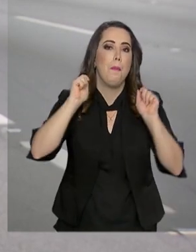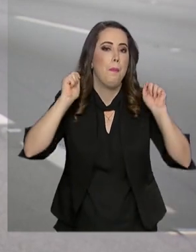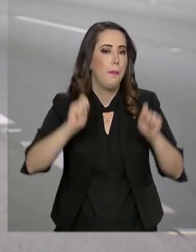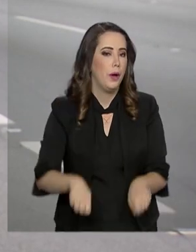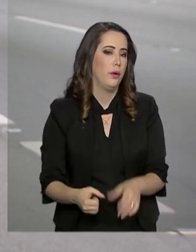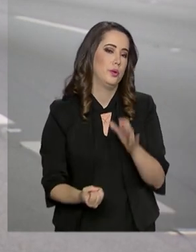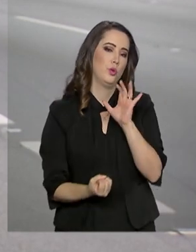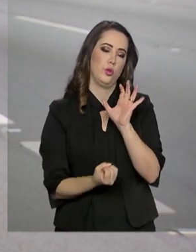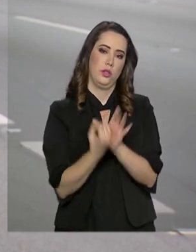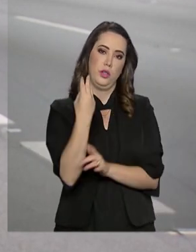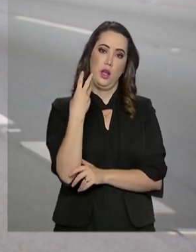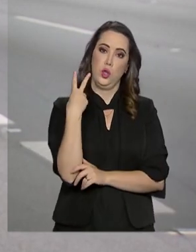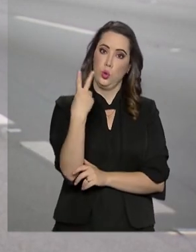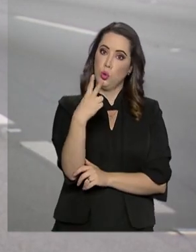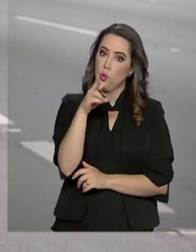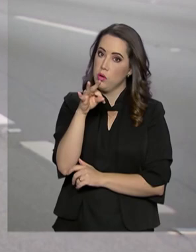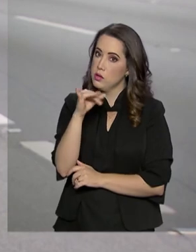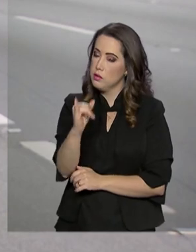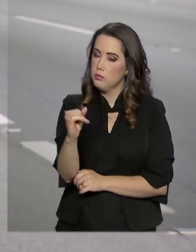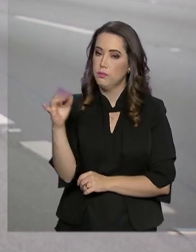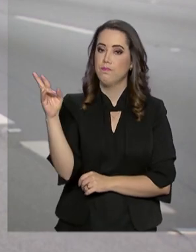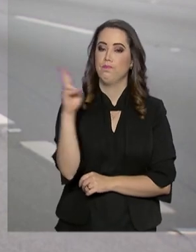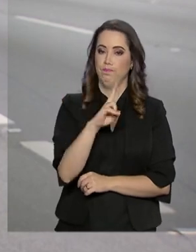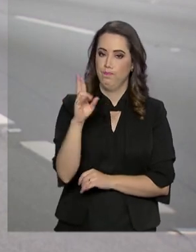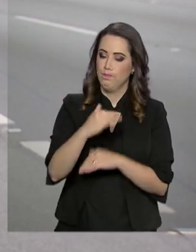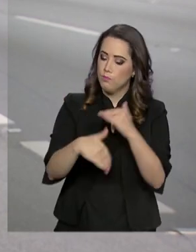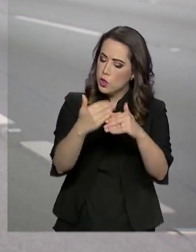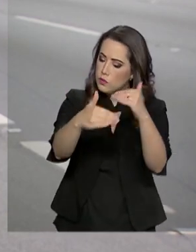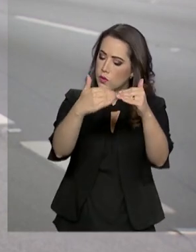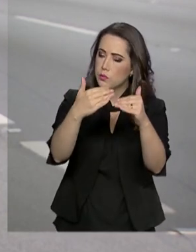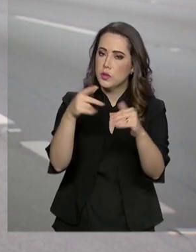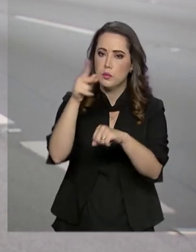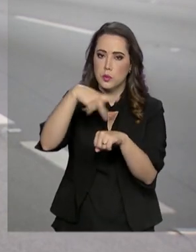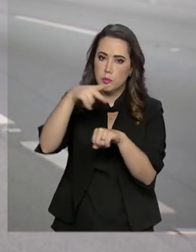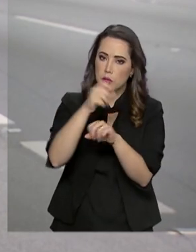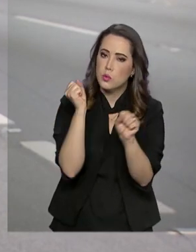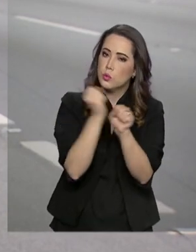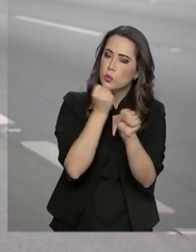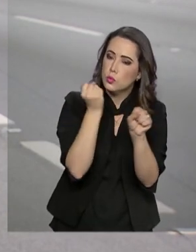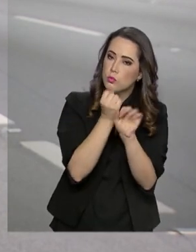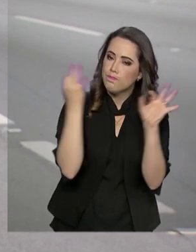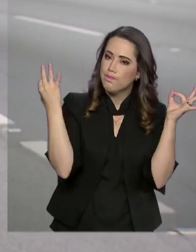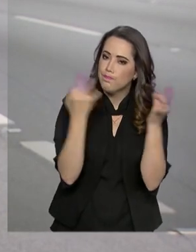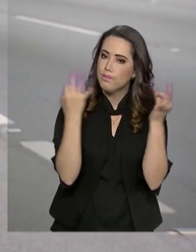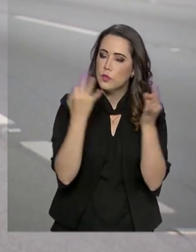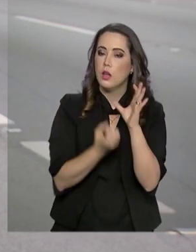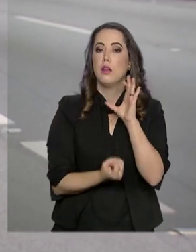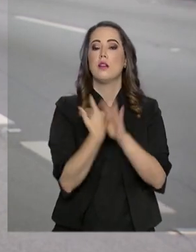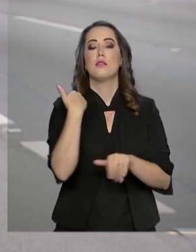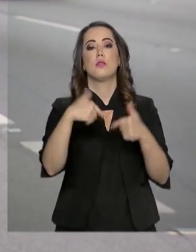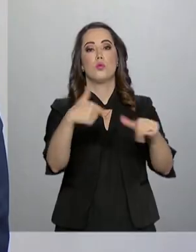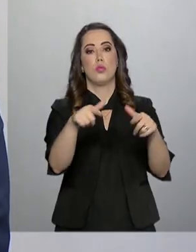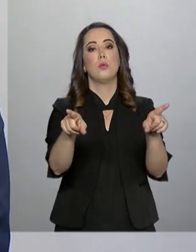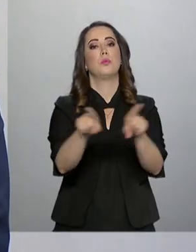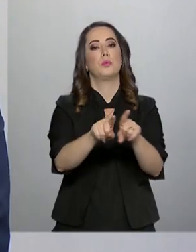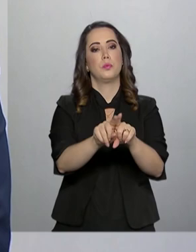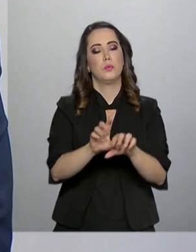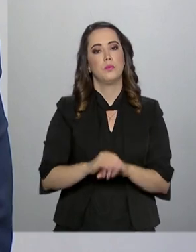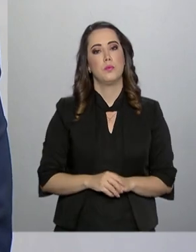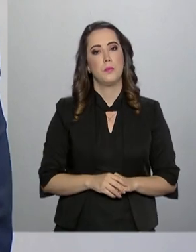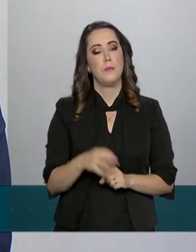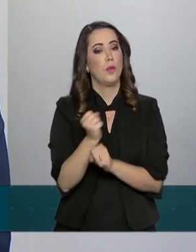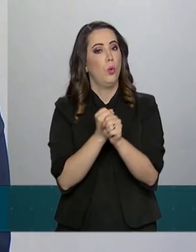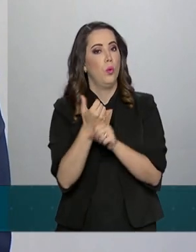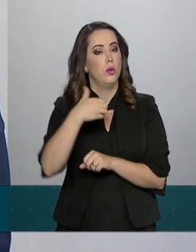trilhões de reais. É mais desenvolvimento para o país, infraestrutura de qualidade e geração de empregos. O ano de